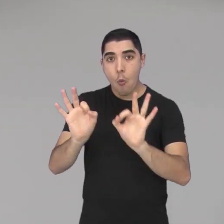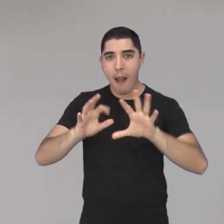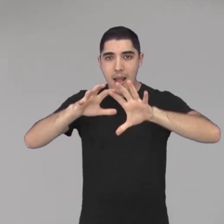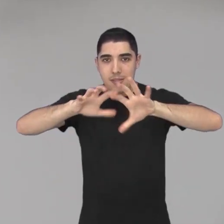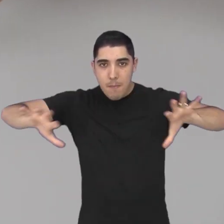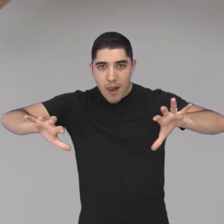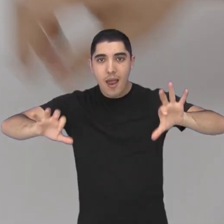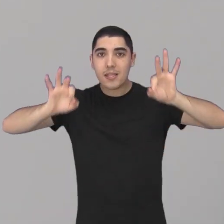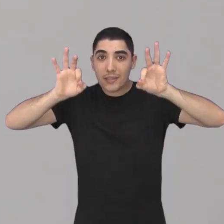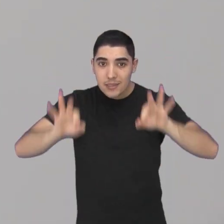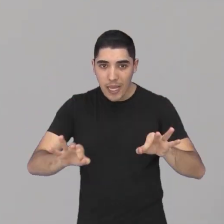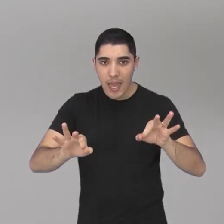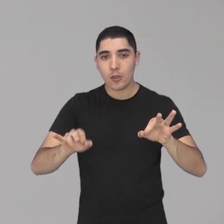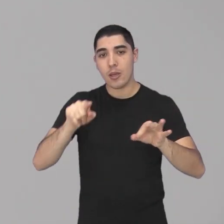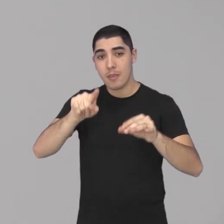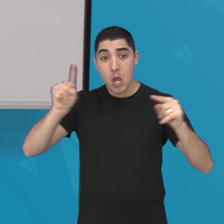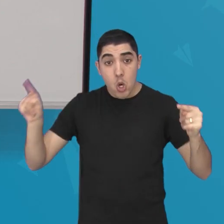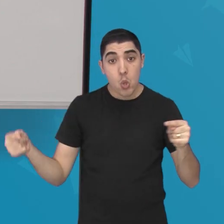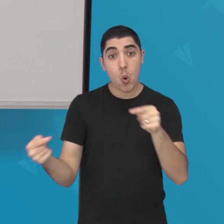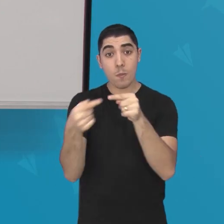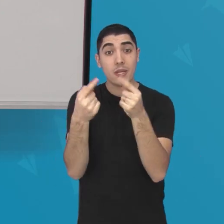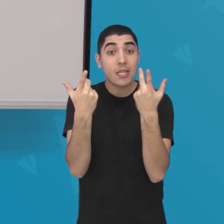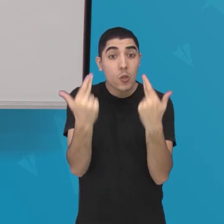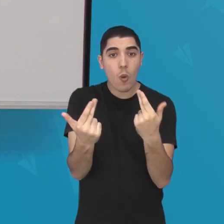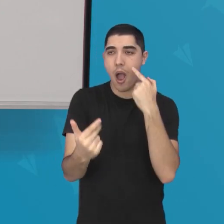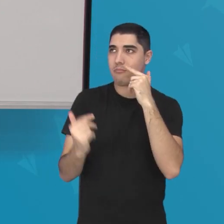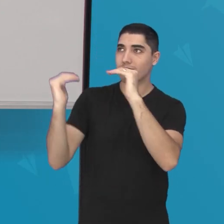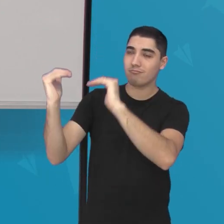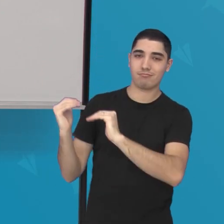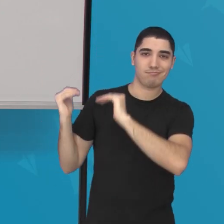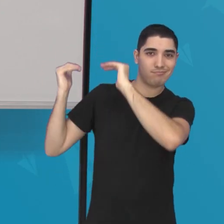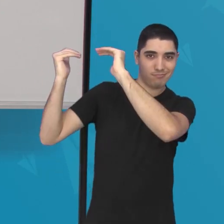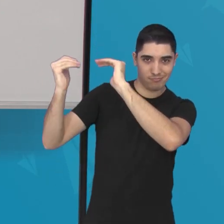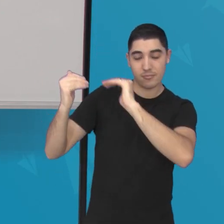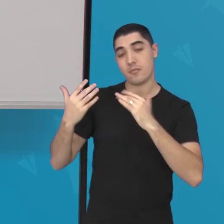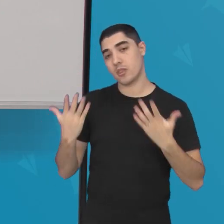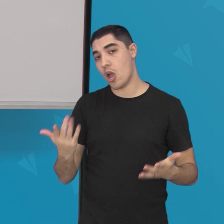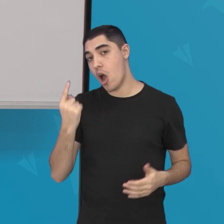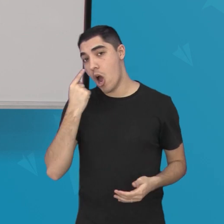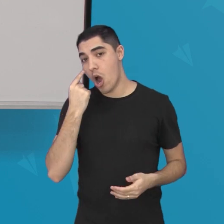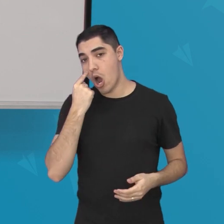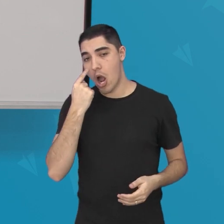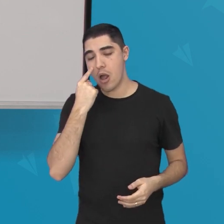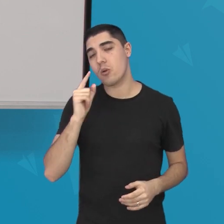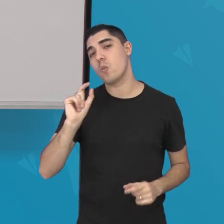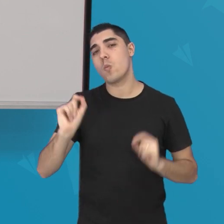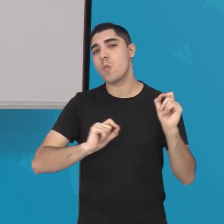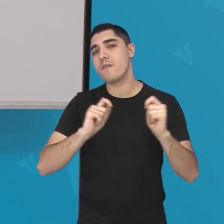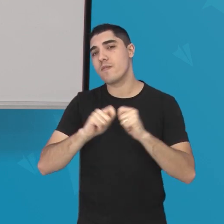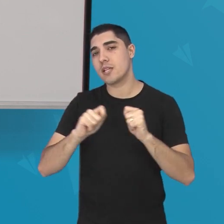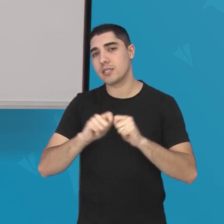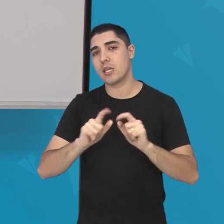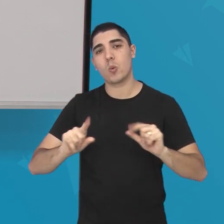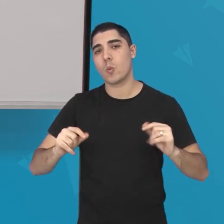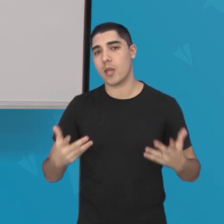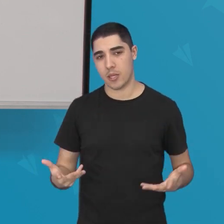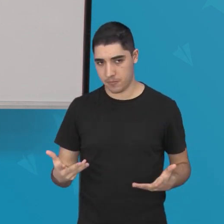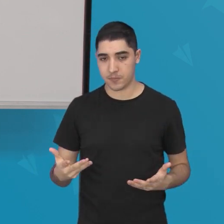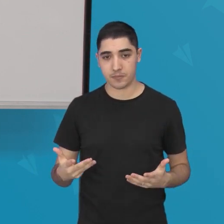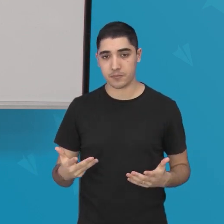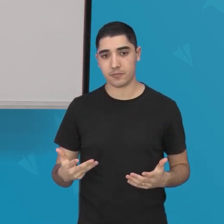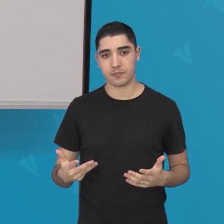reorganizar essa expressão de modo que ela fique nesse formato aqui. Ok? Então, o que nós vamos fazer aqui? Nós vamos pegar